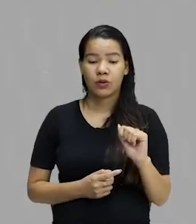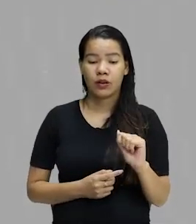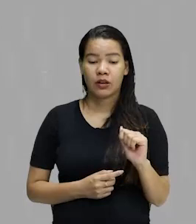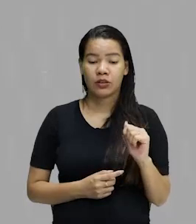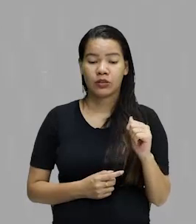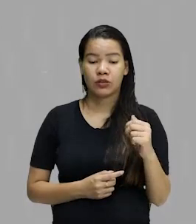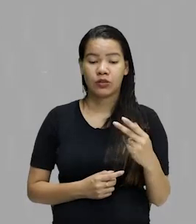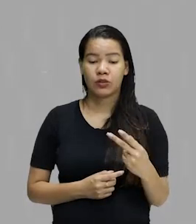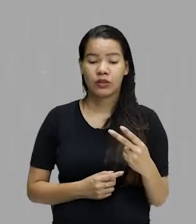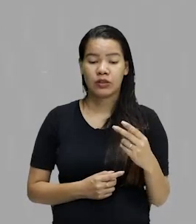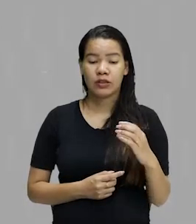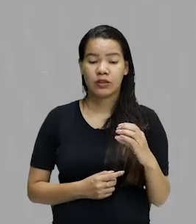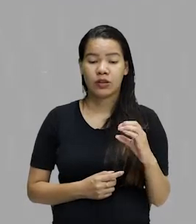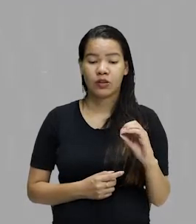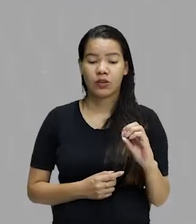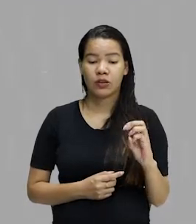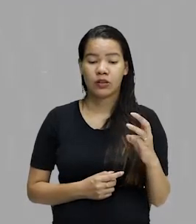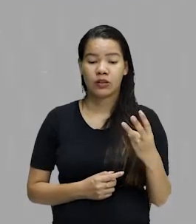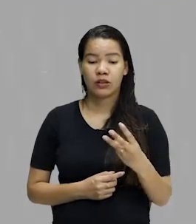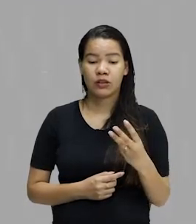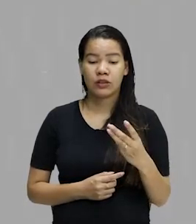muito instável.